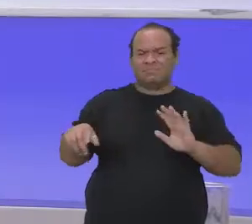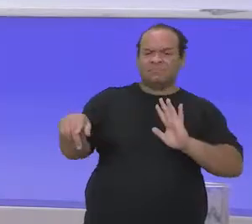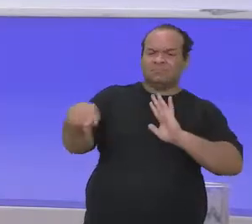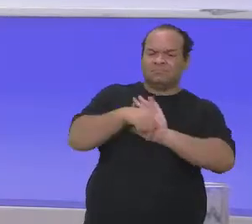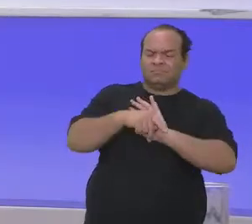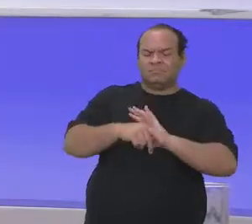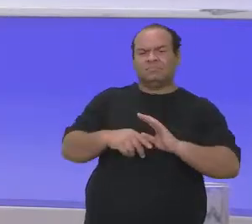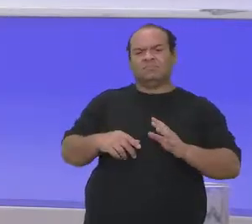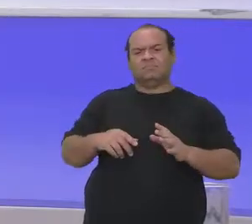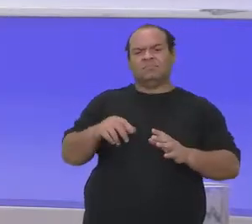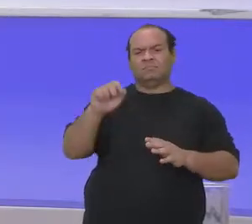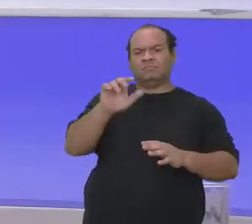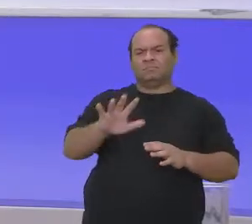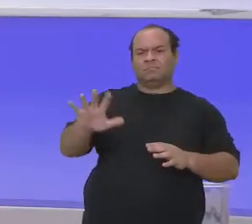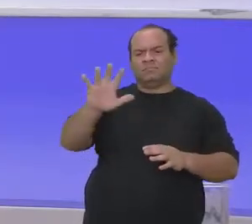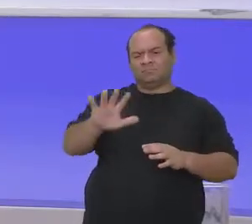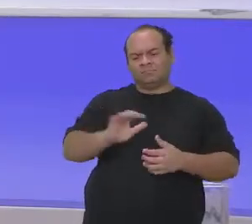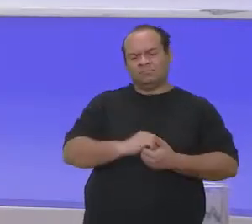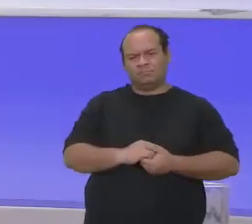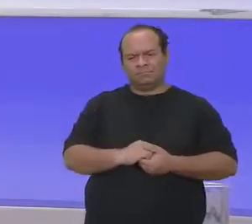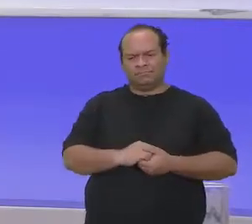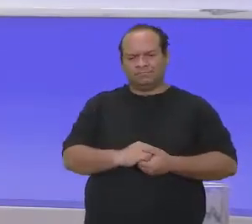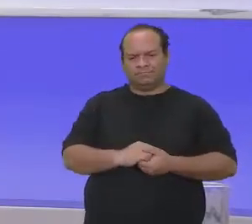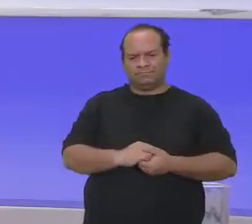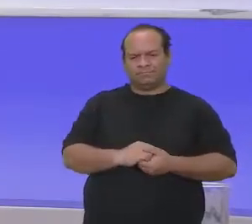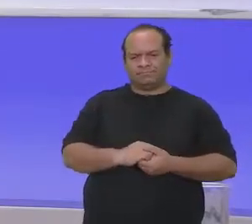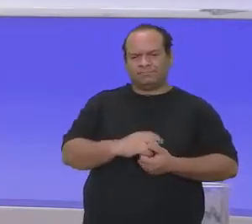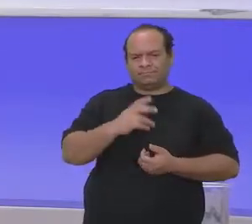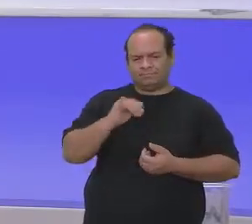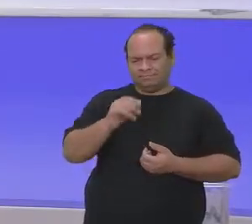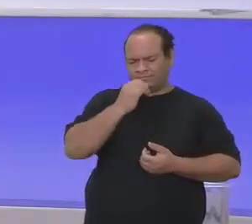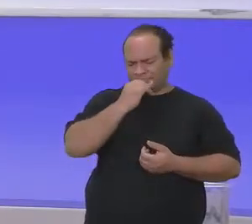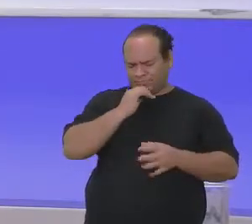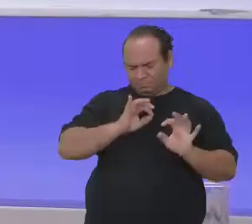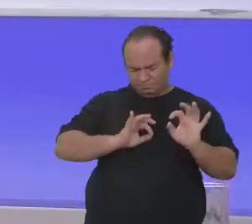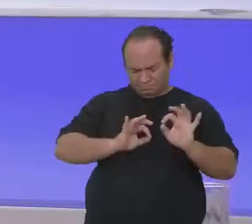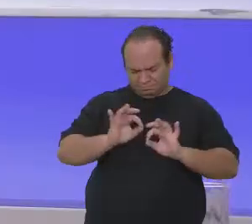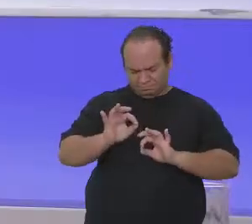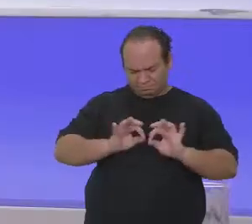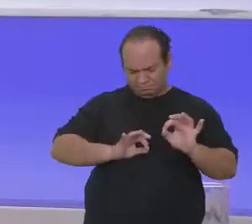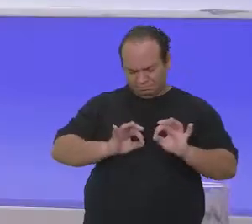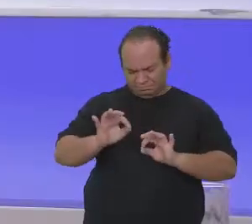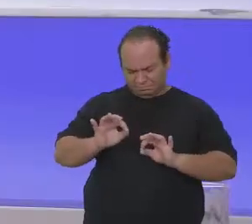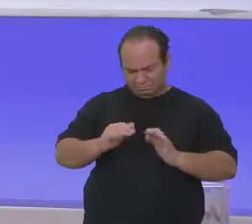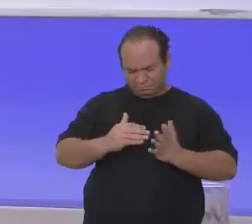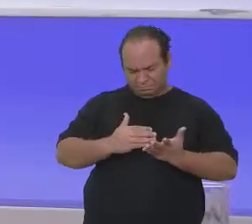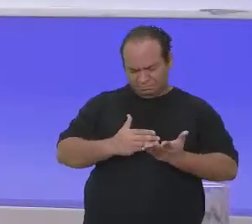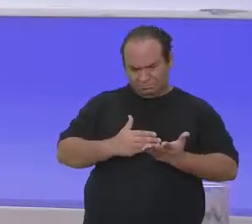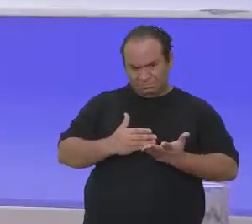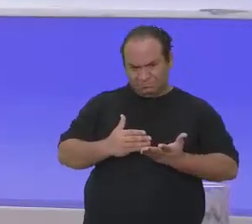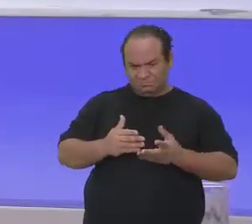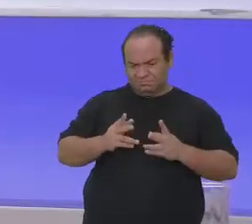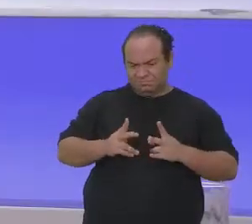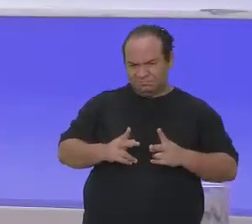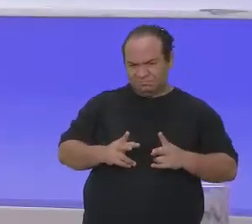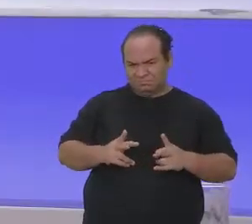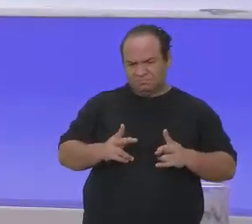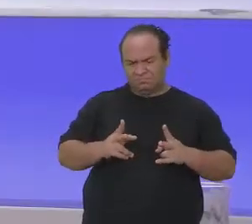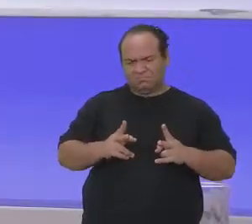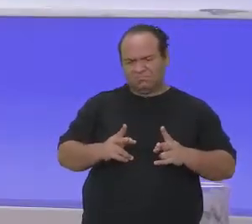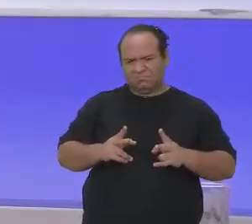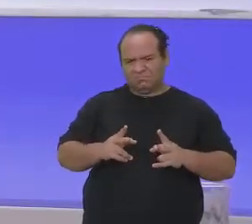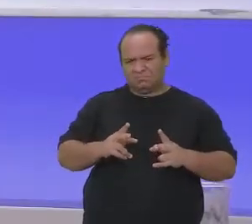o sistema interligado nacional. Então, se eu estou gerando energias contínuas, né, através